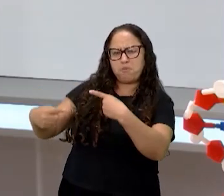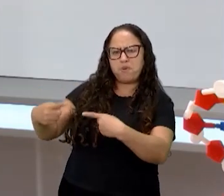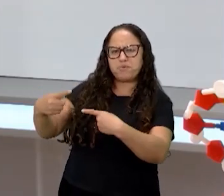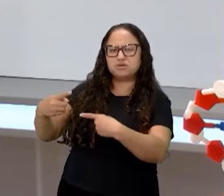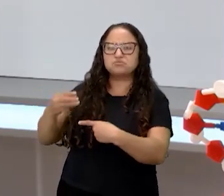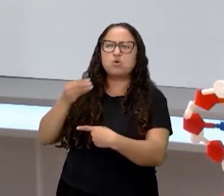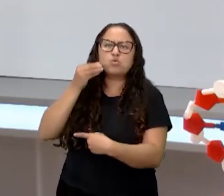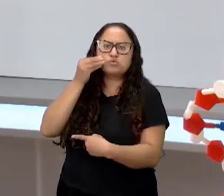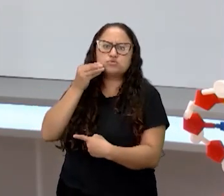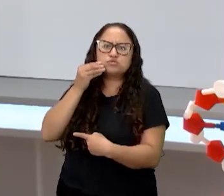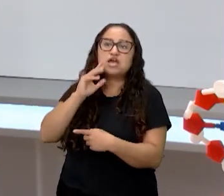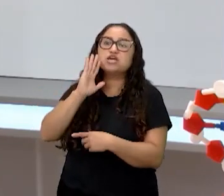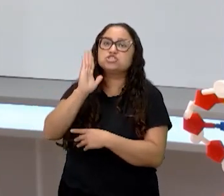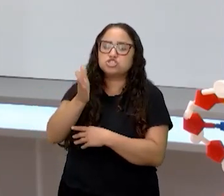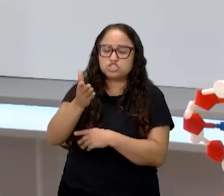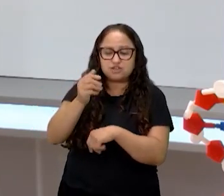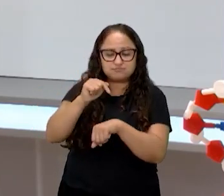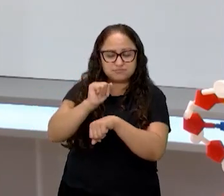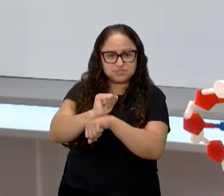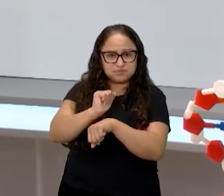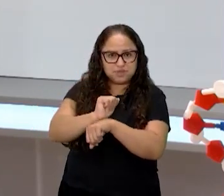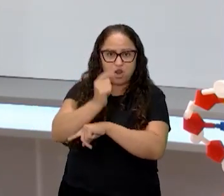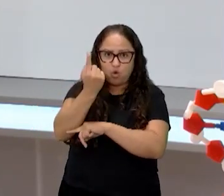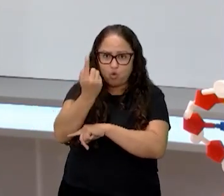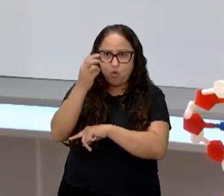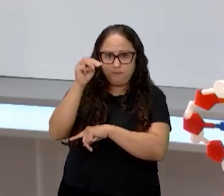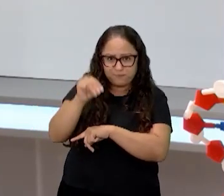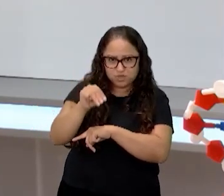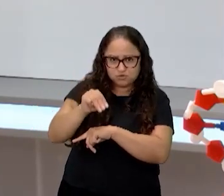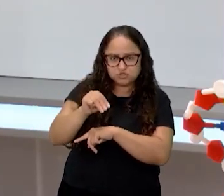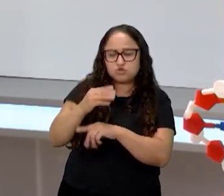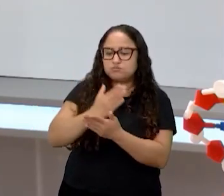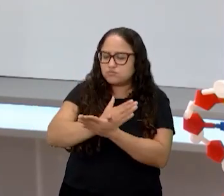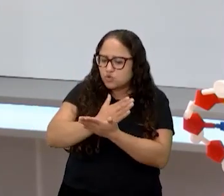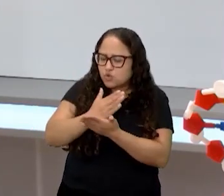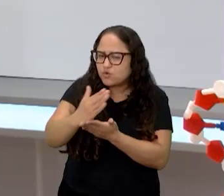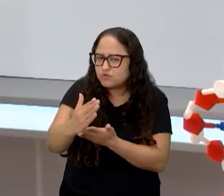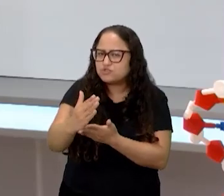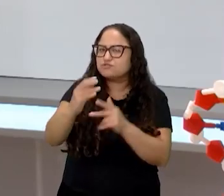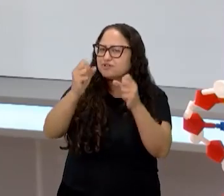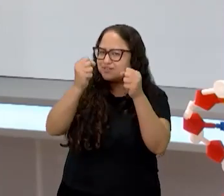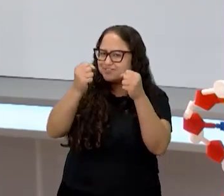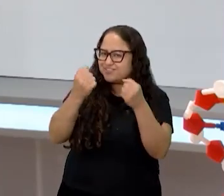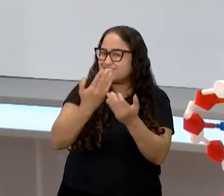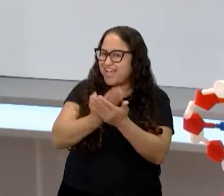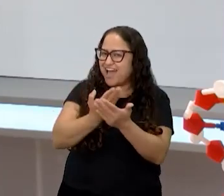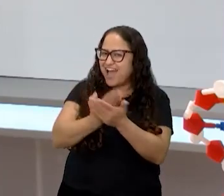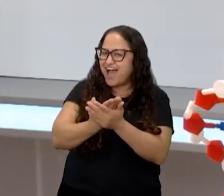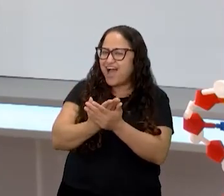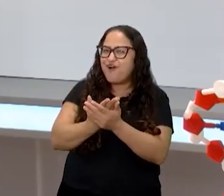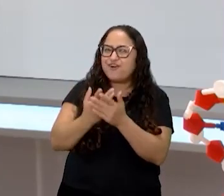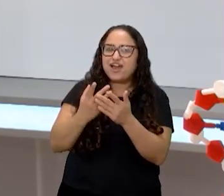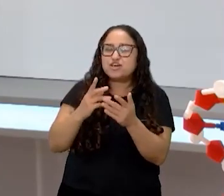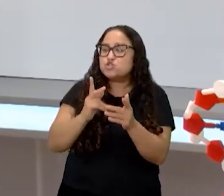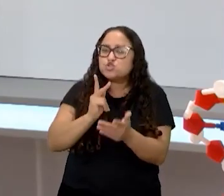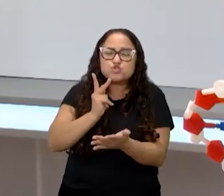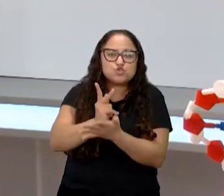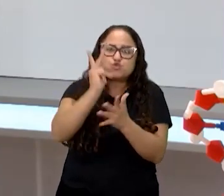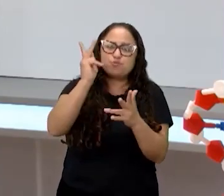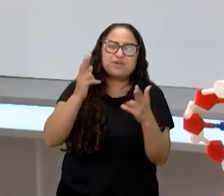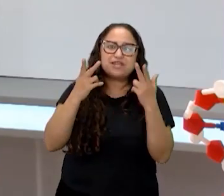e aí a gente já volta em um minutinho para a gente continuar aí a nossa